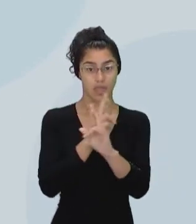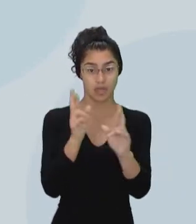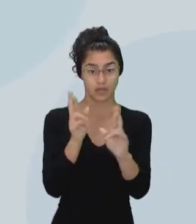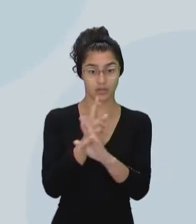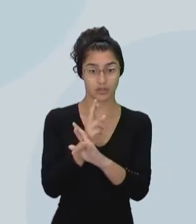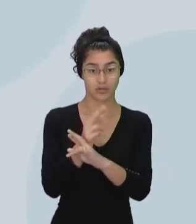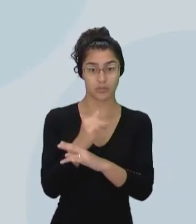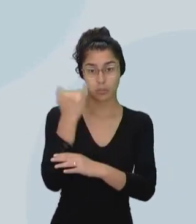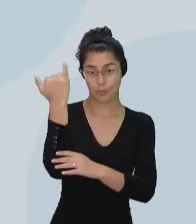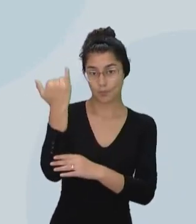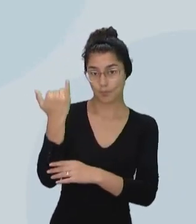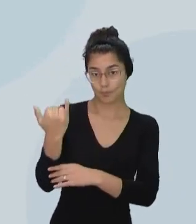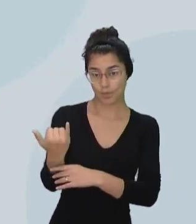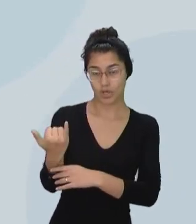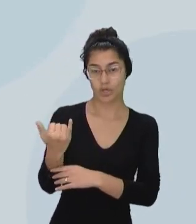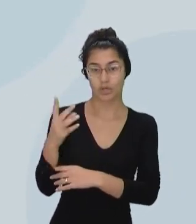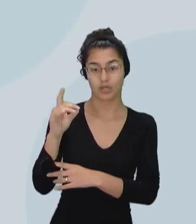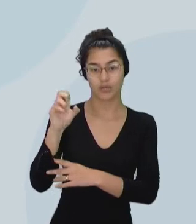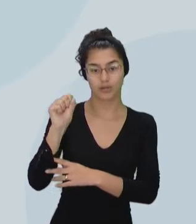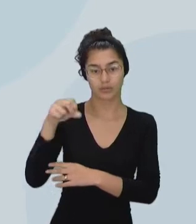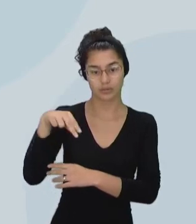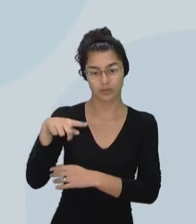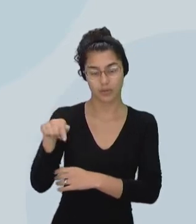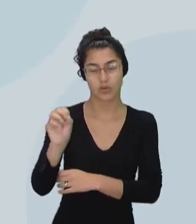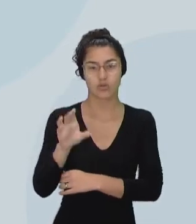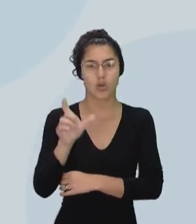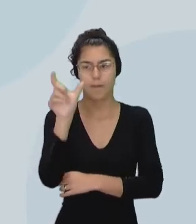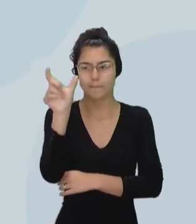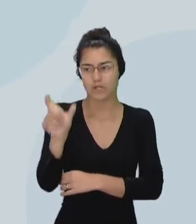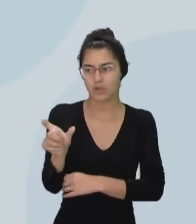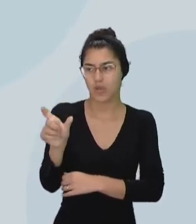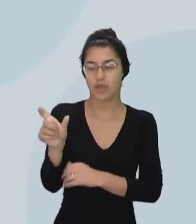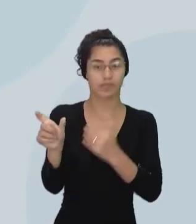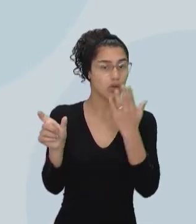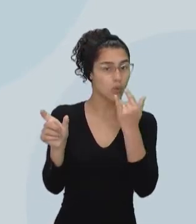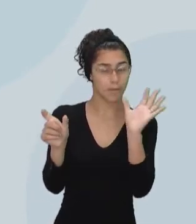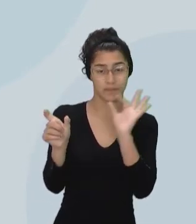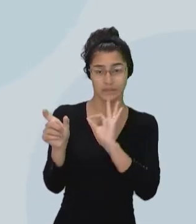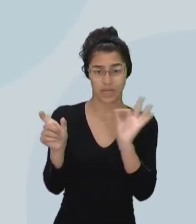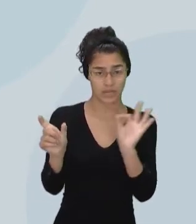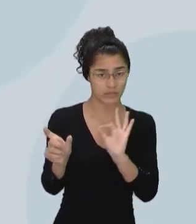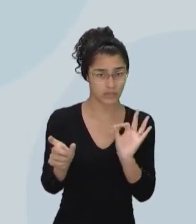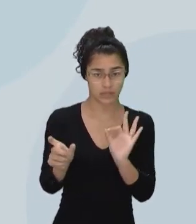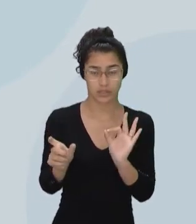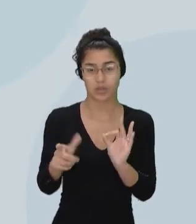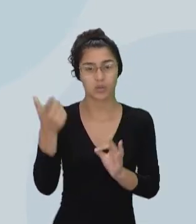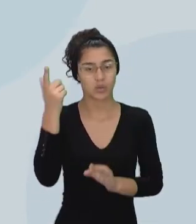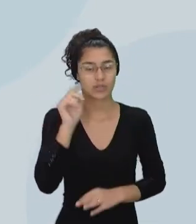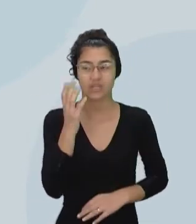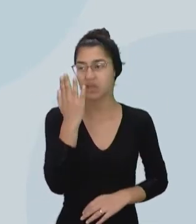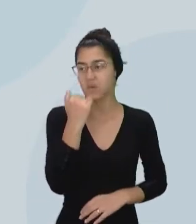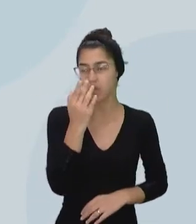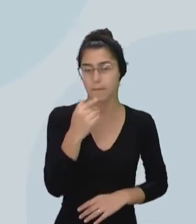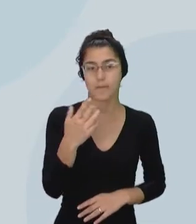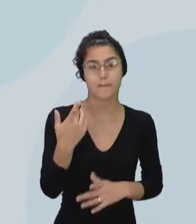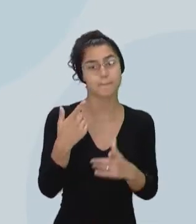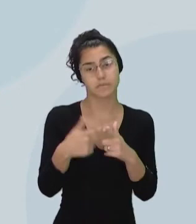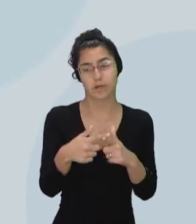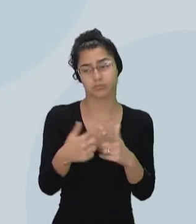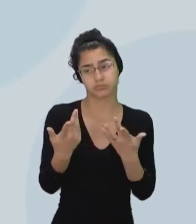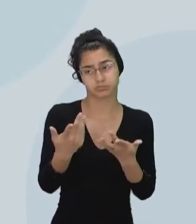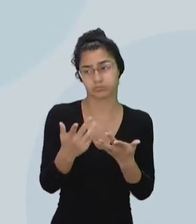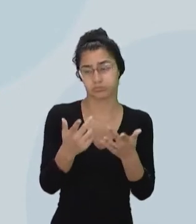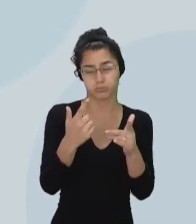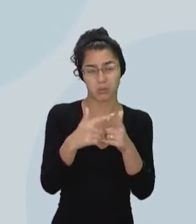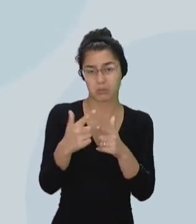relaciona a desnutrição apenas com aquela pessoa que não come, né? Aquela pessoa que não consegue comer por